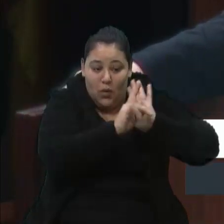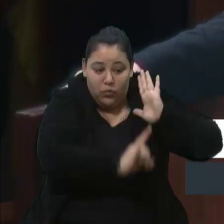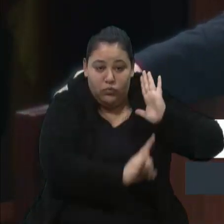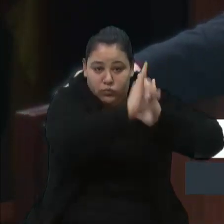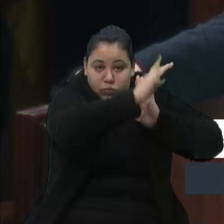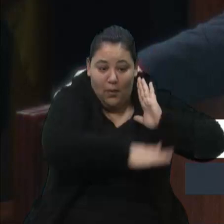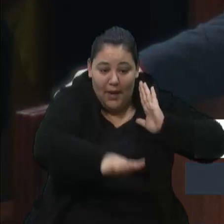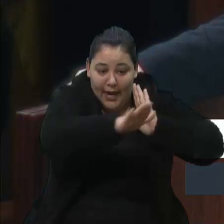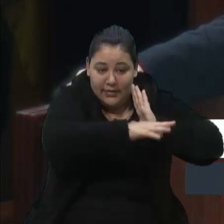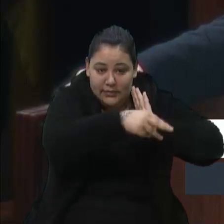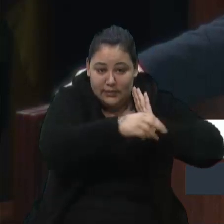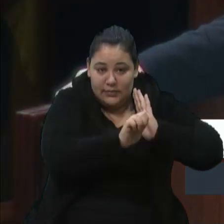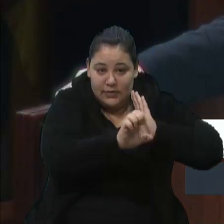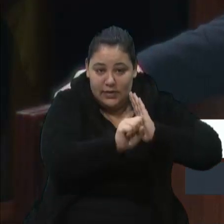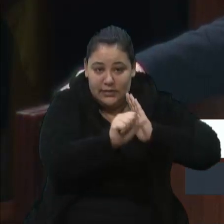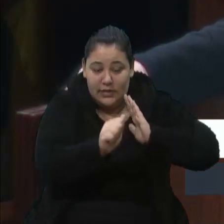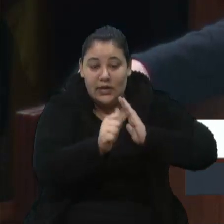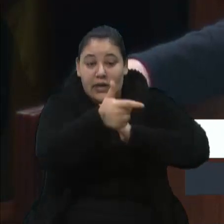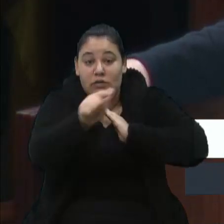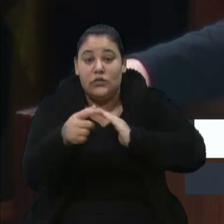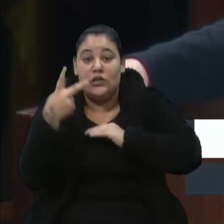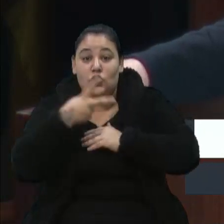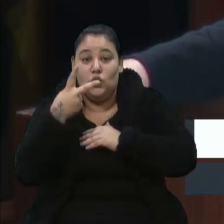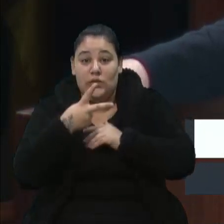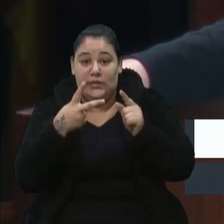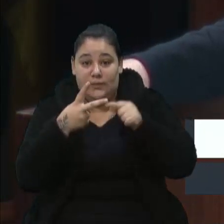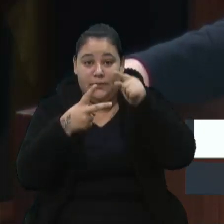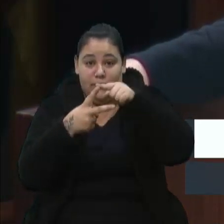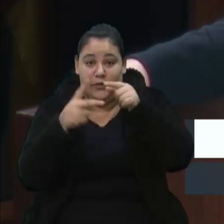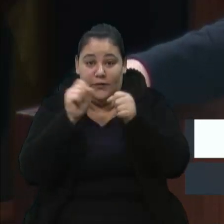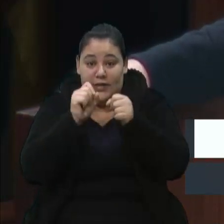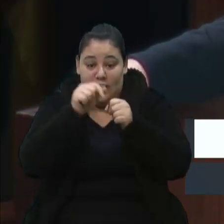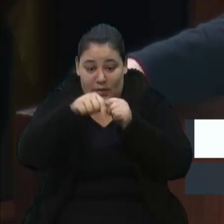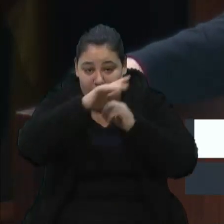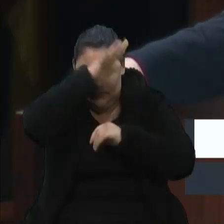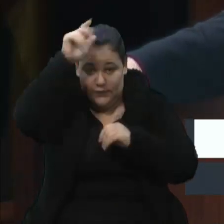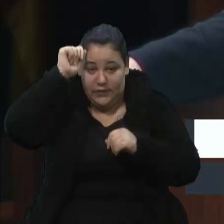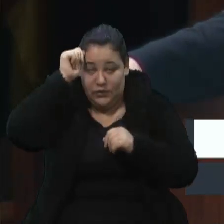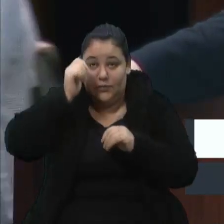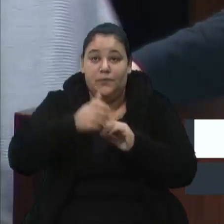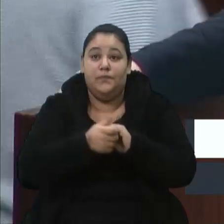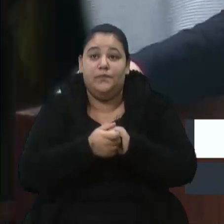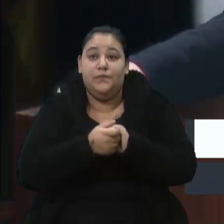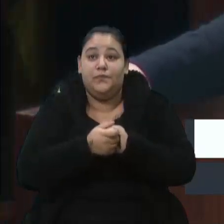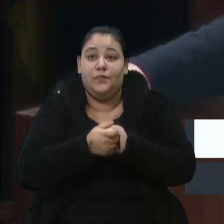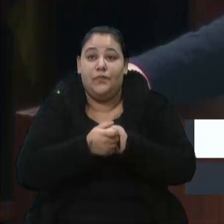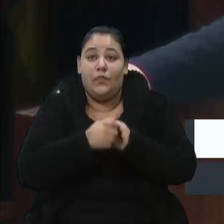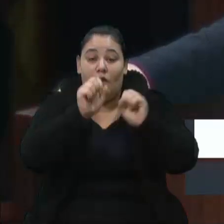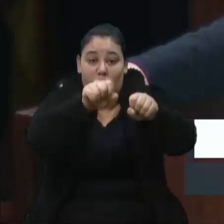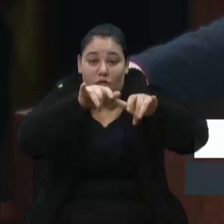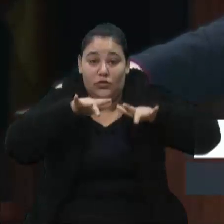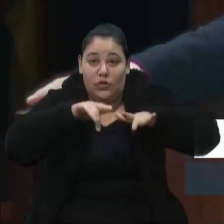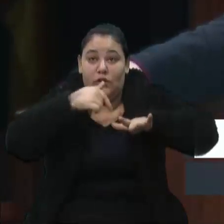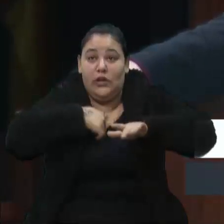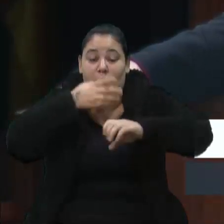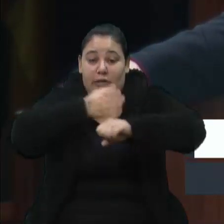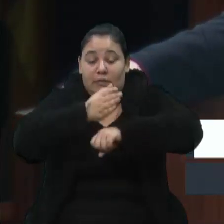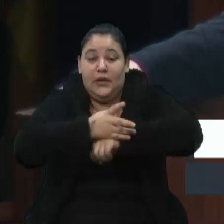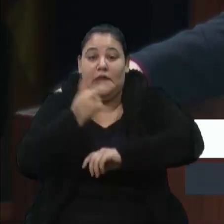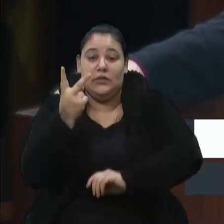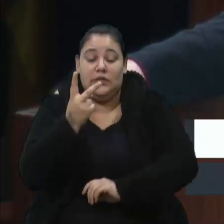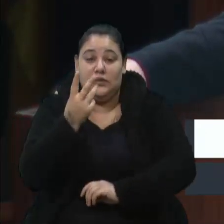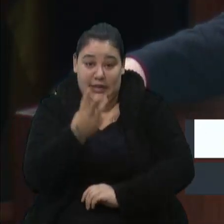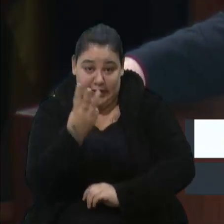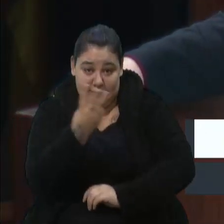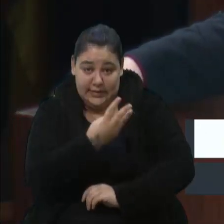outras duas que foram realizadas na Prefeitura, no auditório. Eu participei de todas,